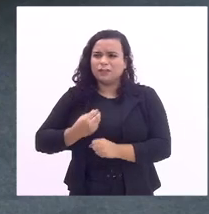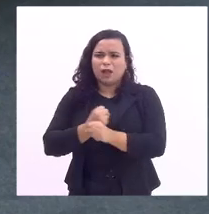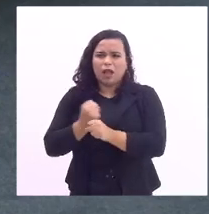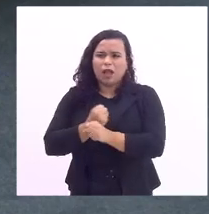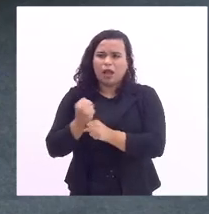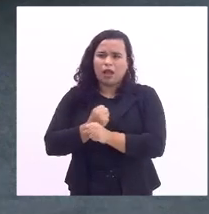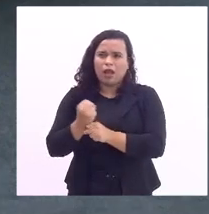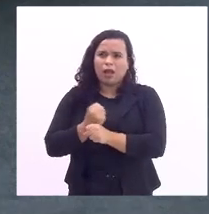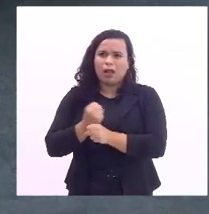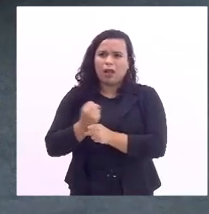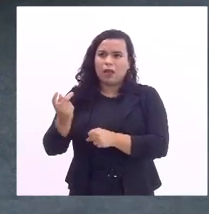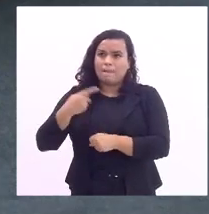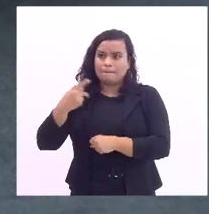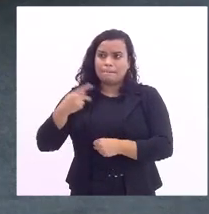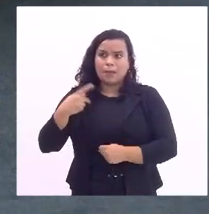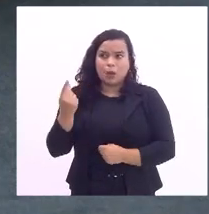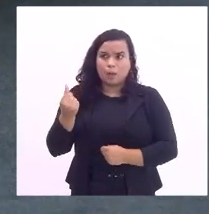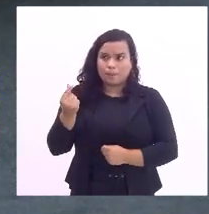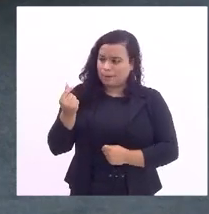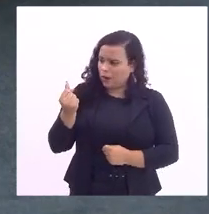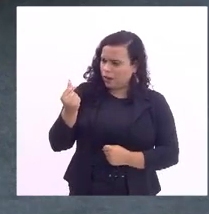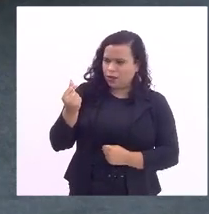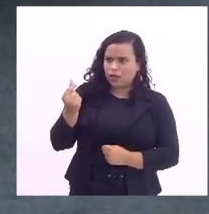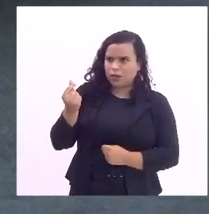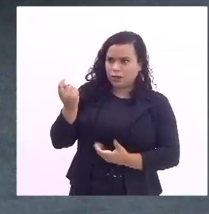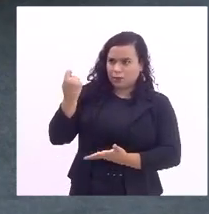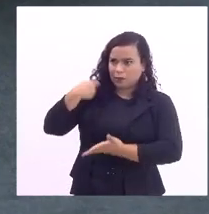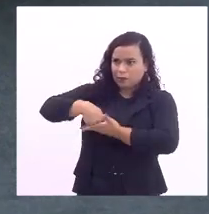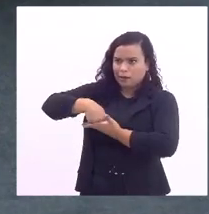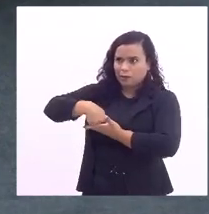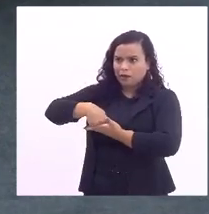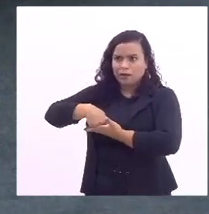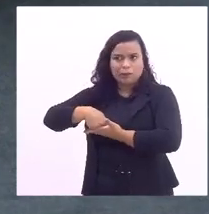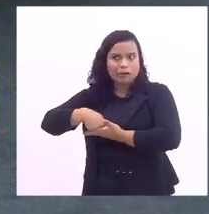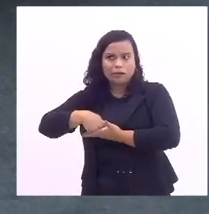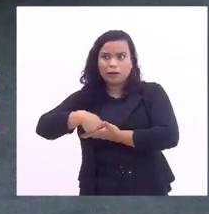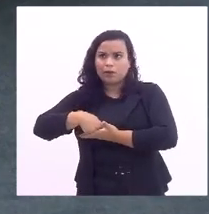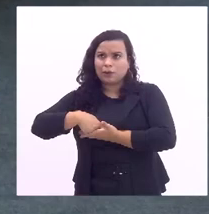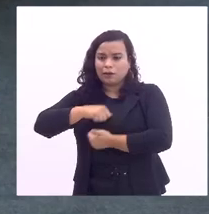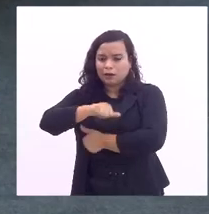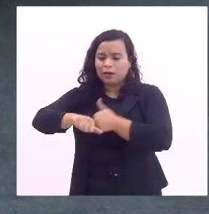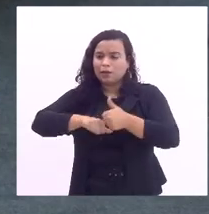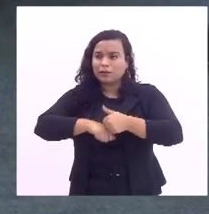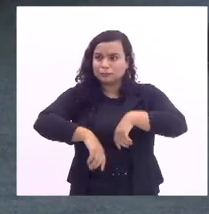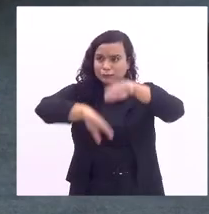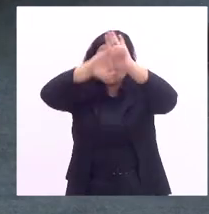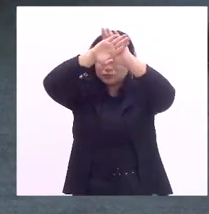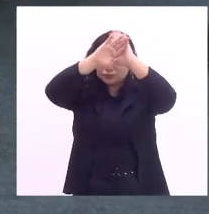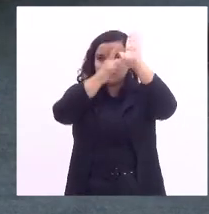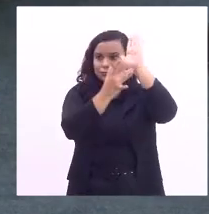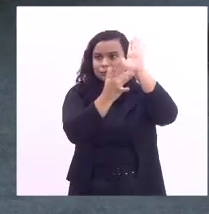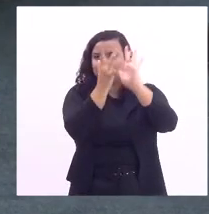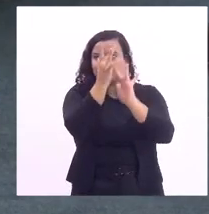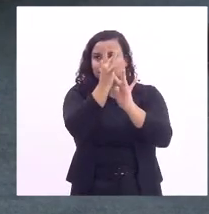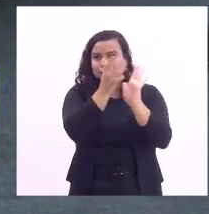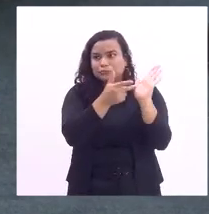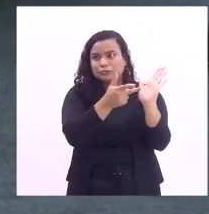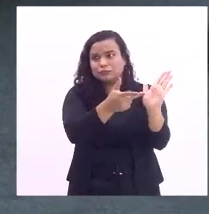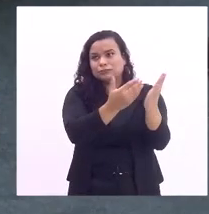Né? O meu preço, senhor presidente, é o preço do sangue derramado do